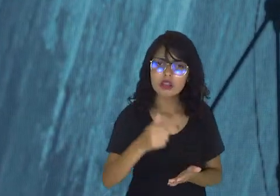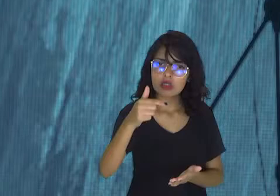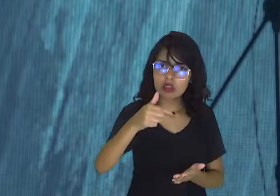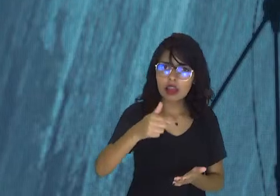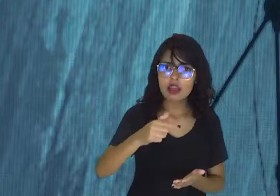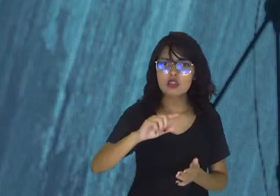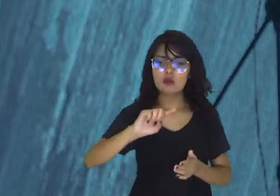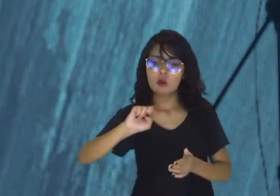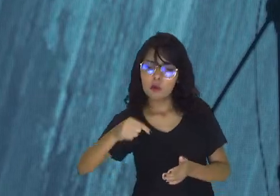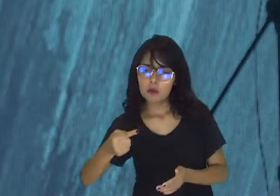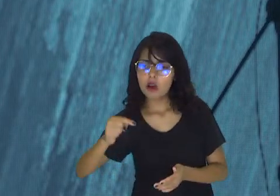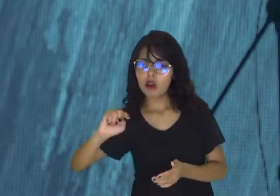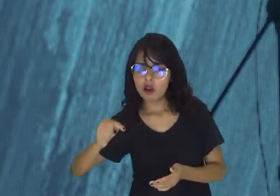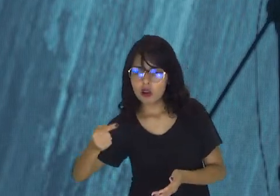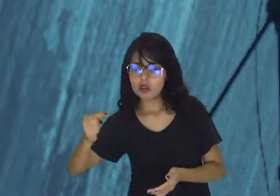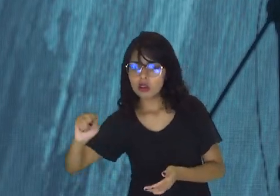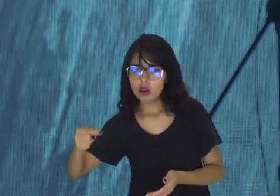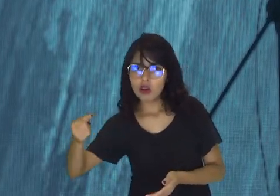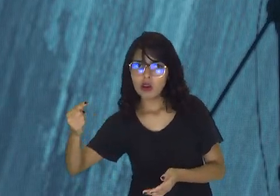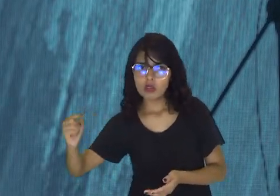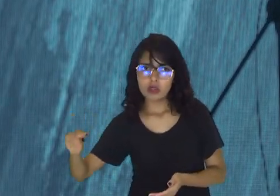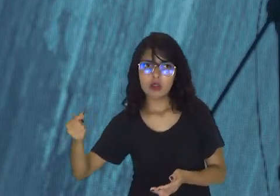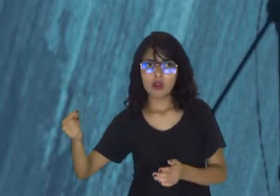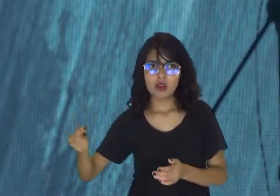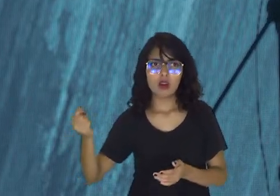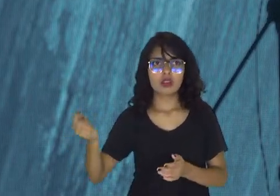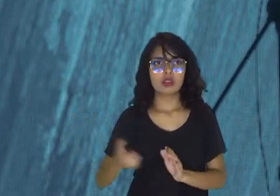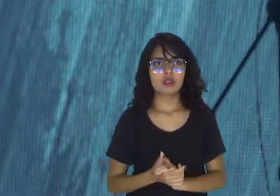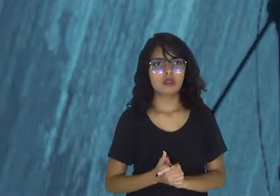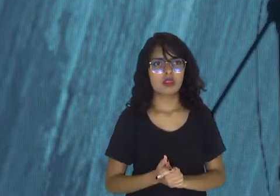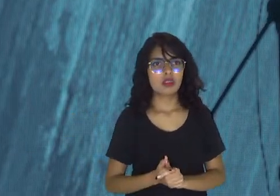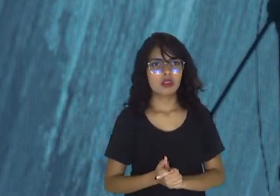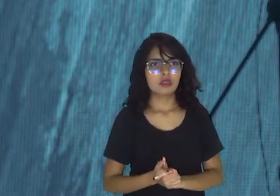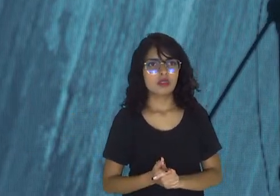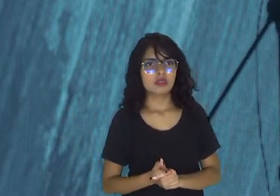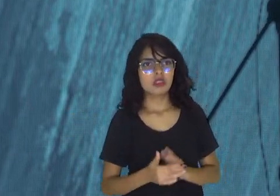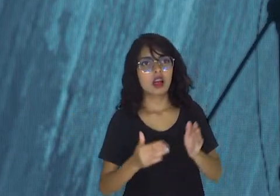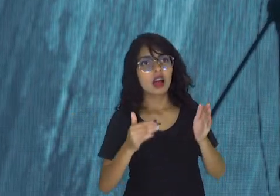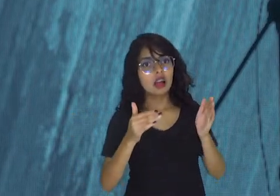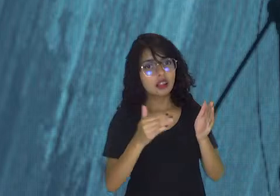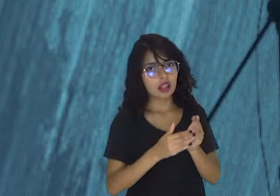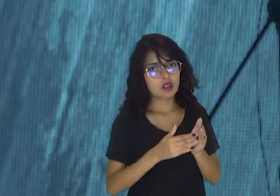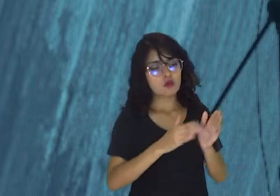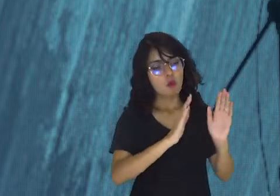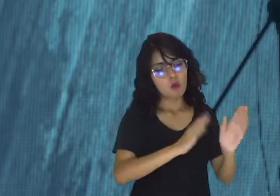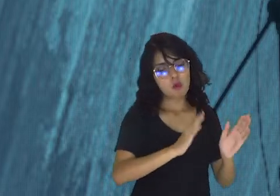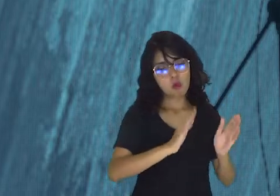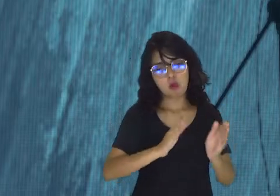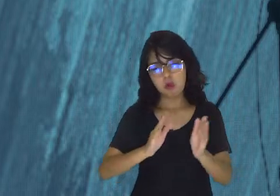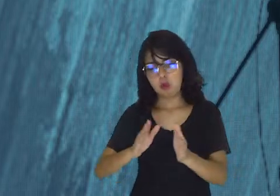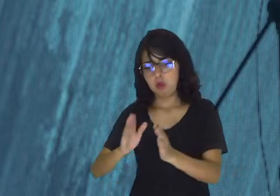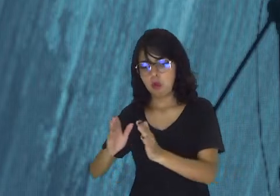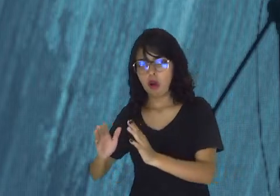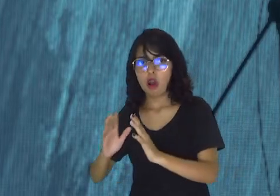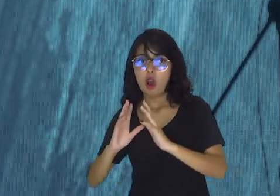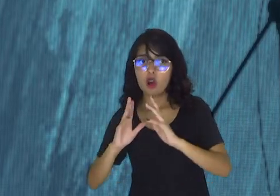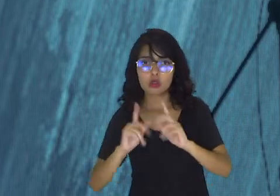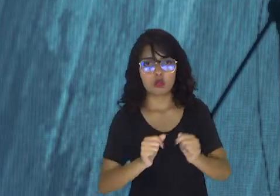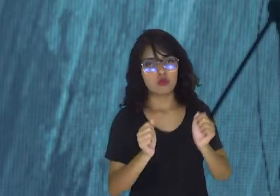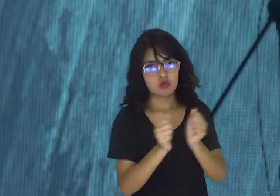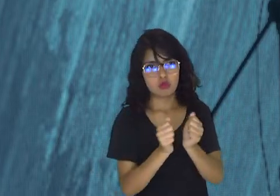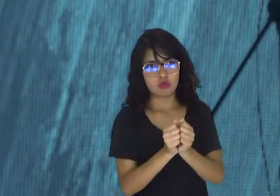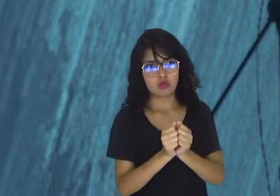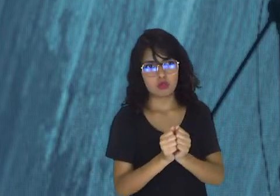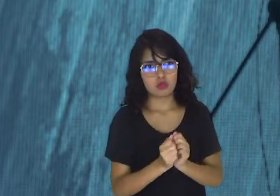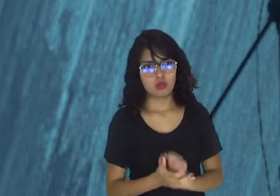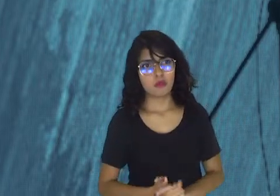outro dia, você lê o do dia e mais um, até que você consiga terminar